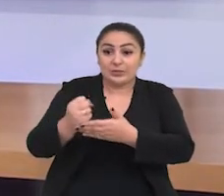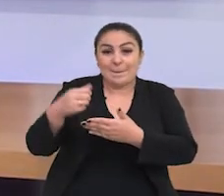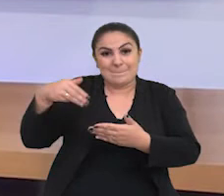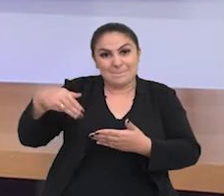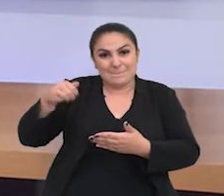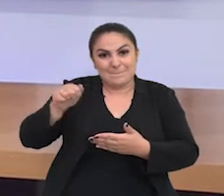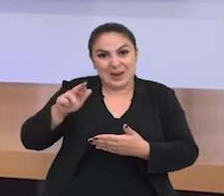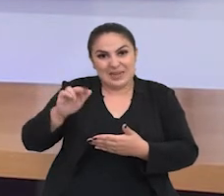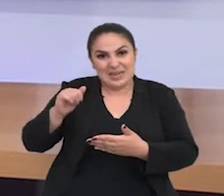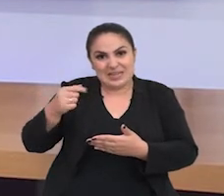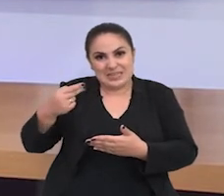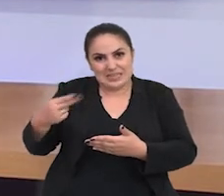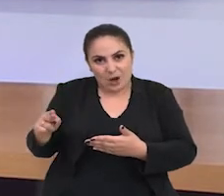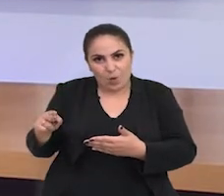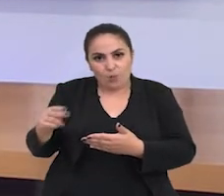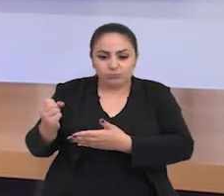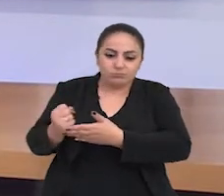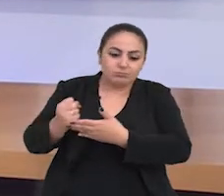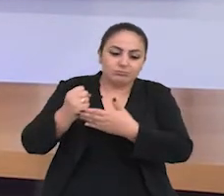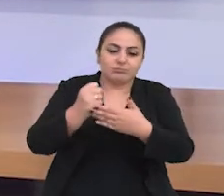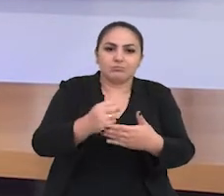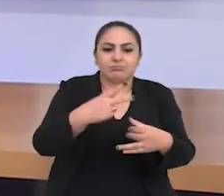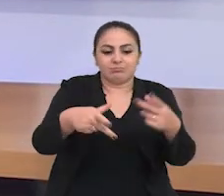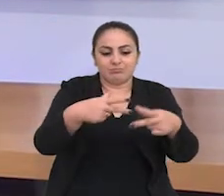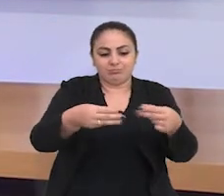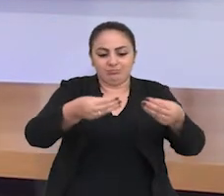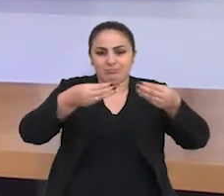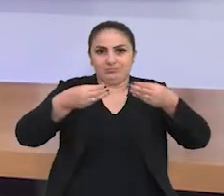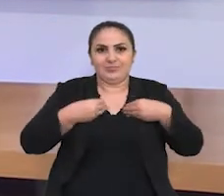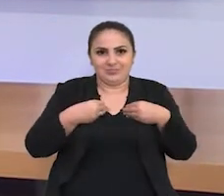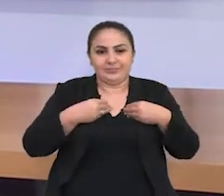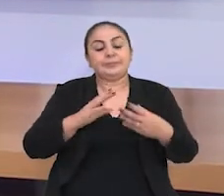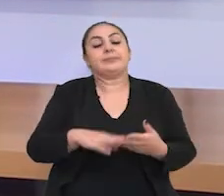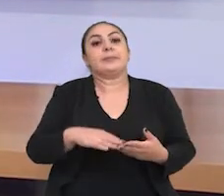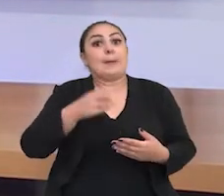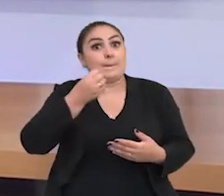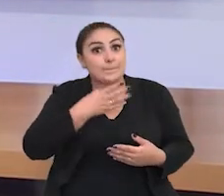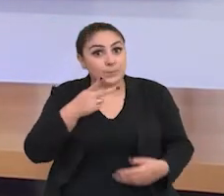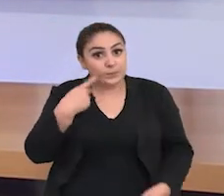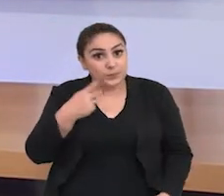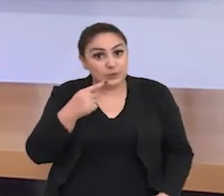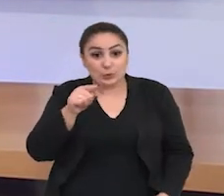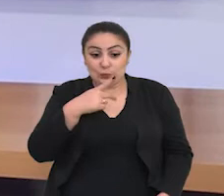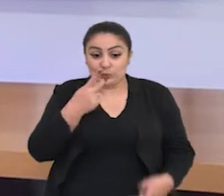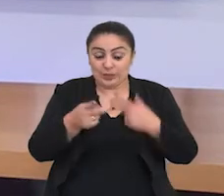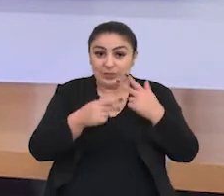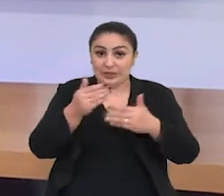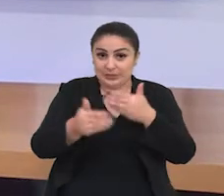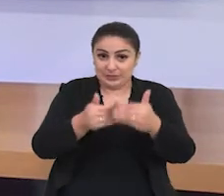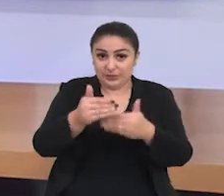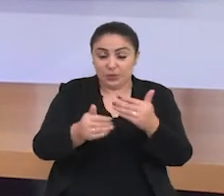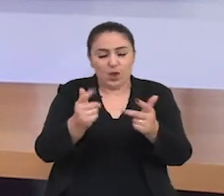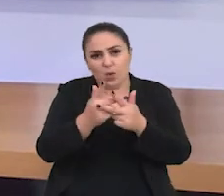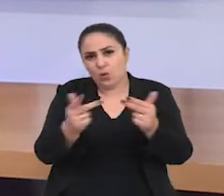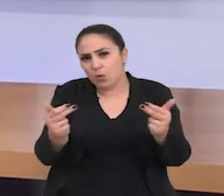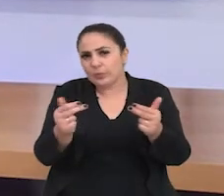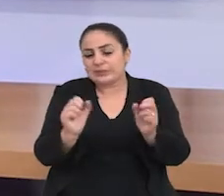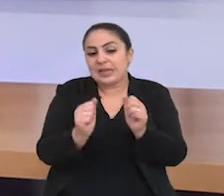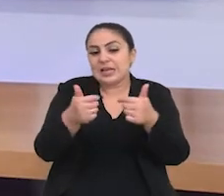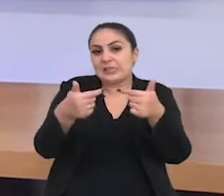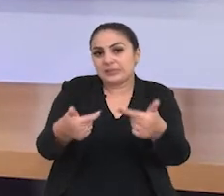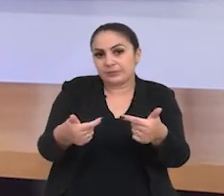Maranhão esse chapéu que atravessou o Brasil e me deu de presente. Bom, vereador, o senhor disse que desenvolve, então,